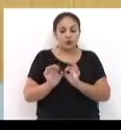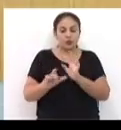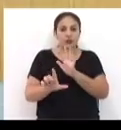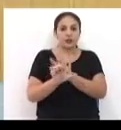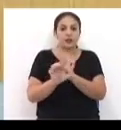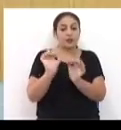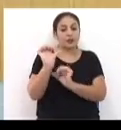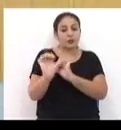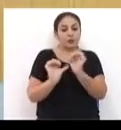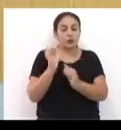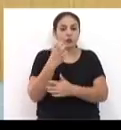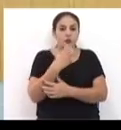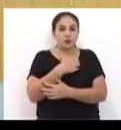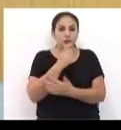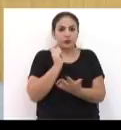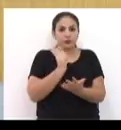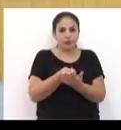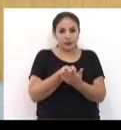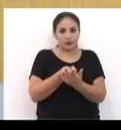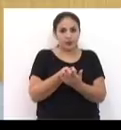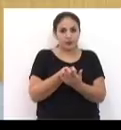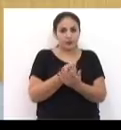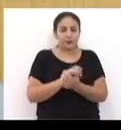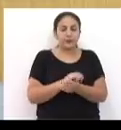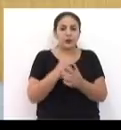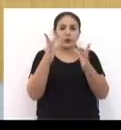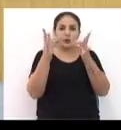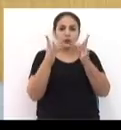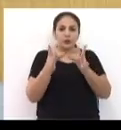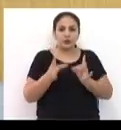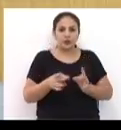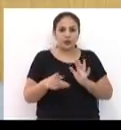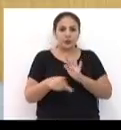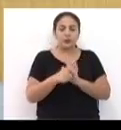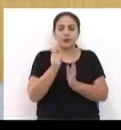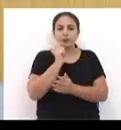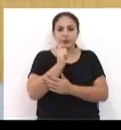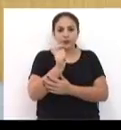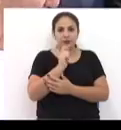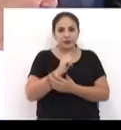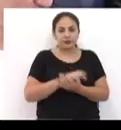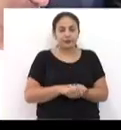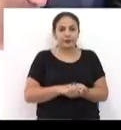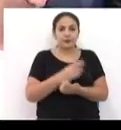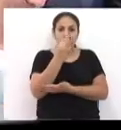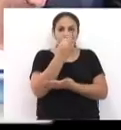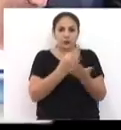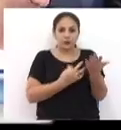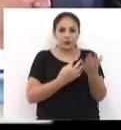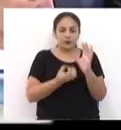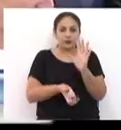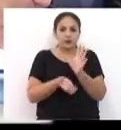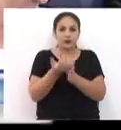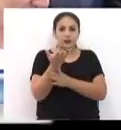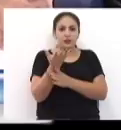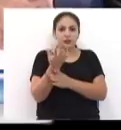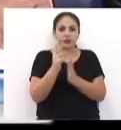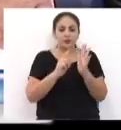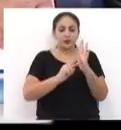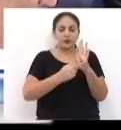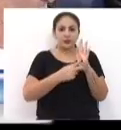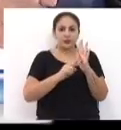lei que muda a forma de pagamento do ticket. Os detalhes na reportagem. O texto foi elaborado